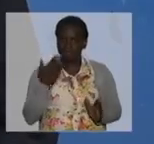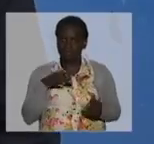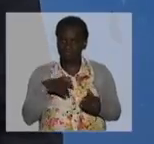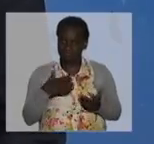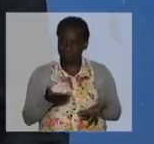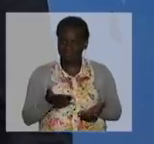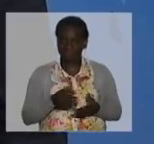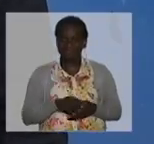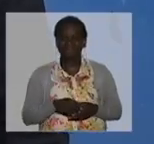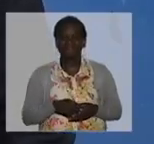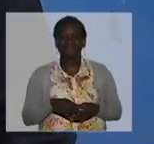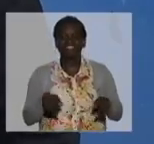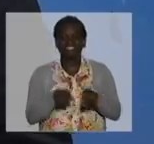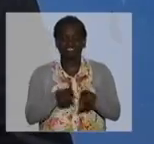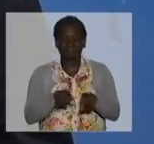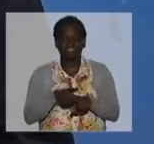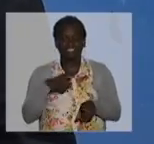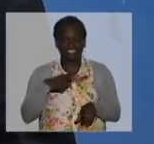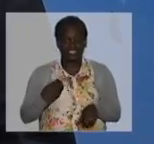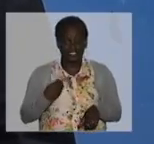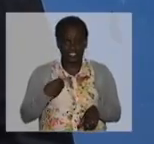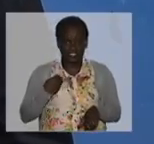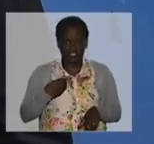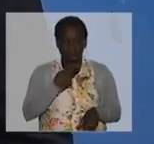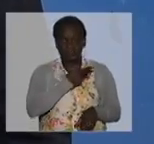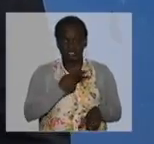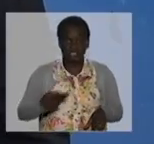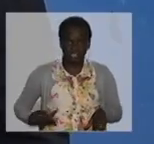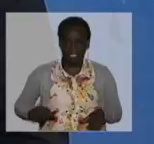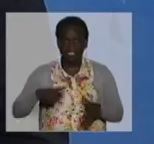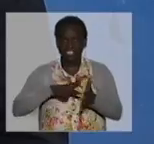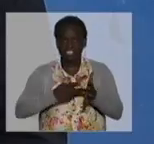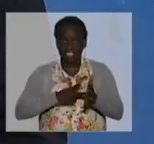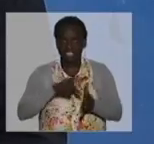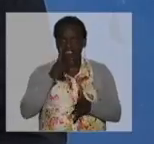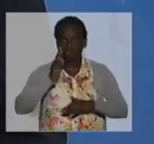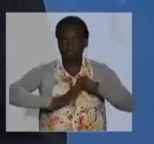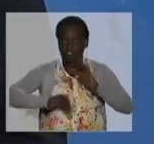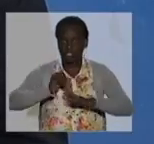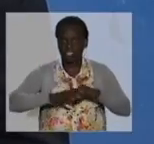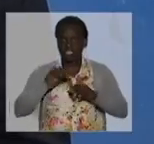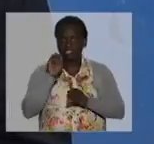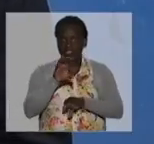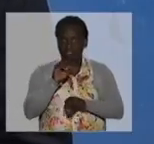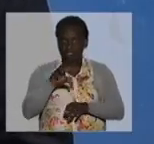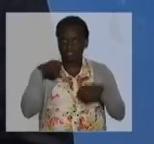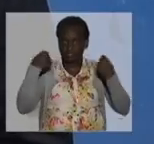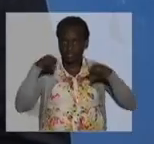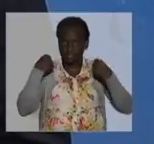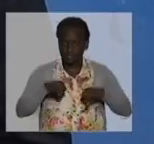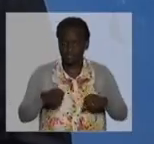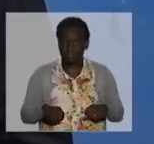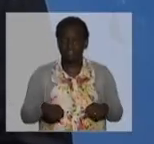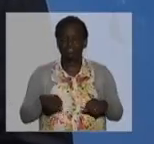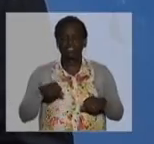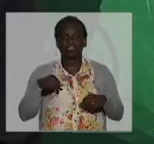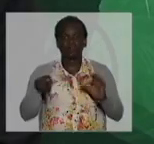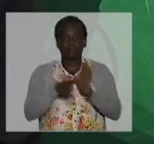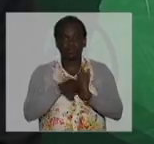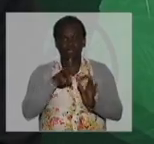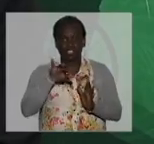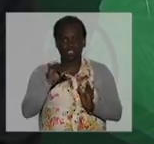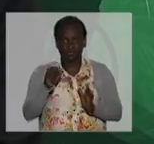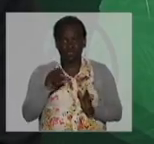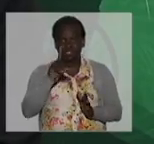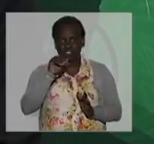cativa. Tá certo. Também temos a presença do presidente do Sindicato dos Profissionais de Educação Física do município do Rio de